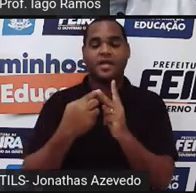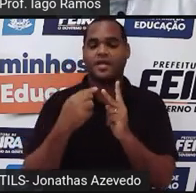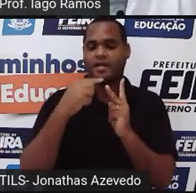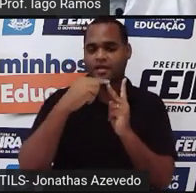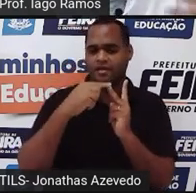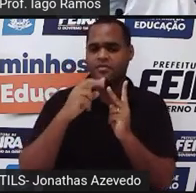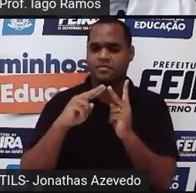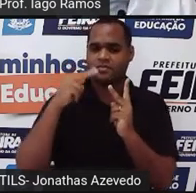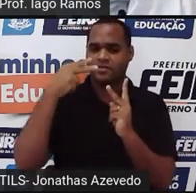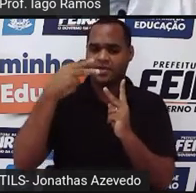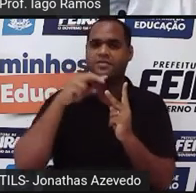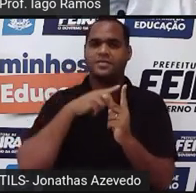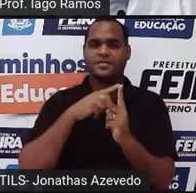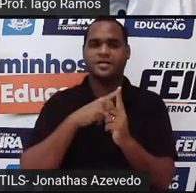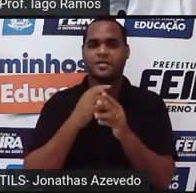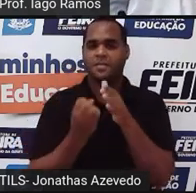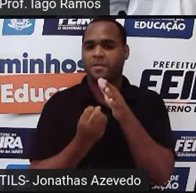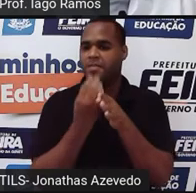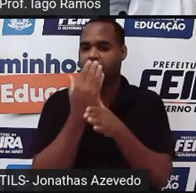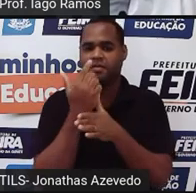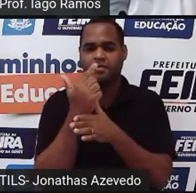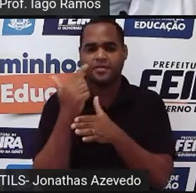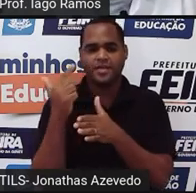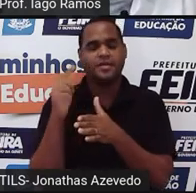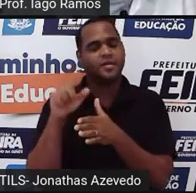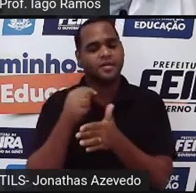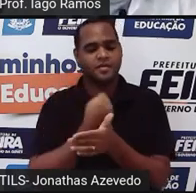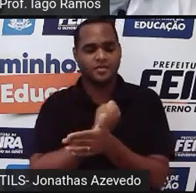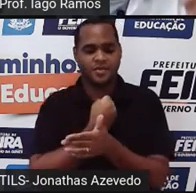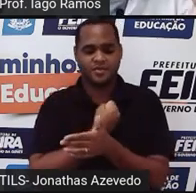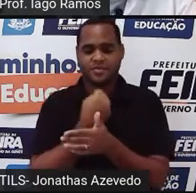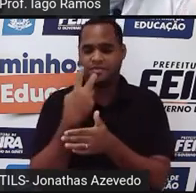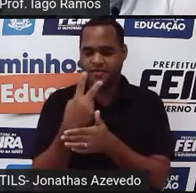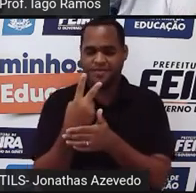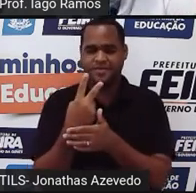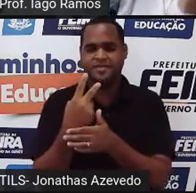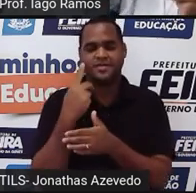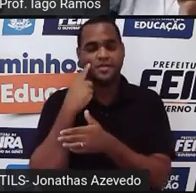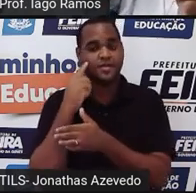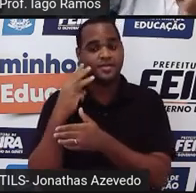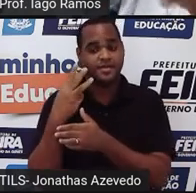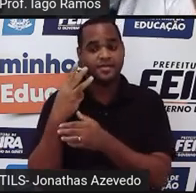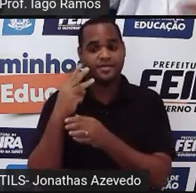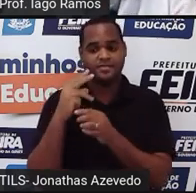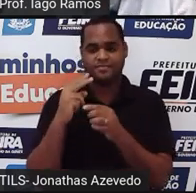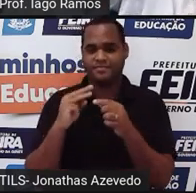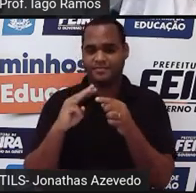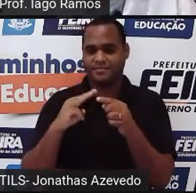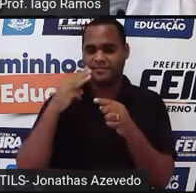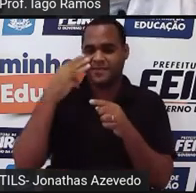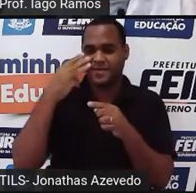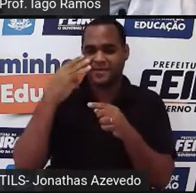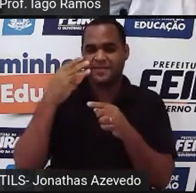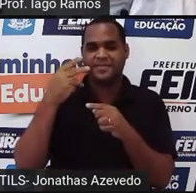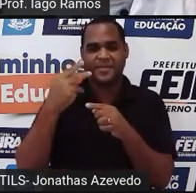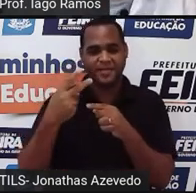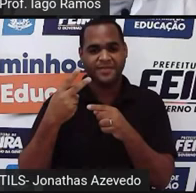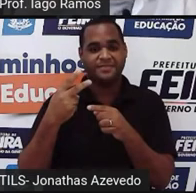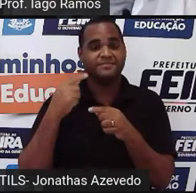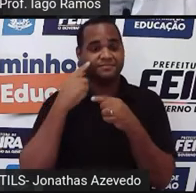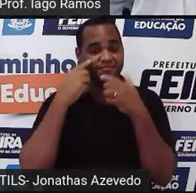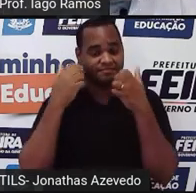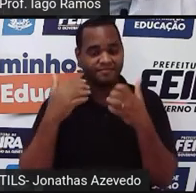raiz quadrada quando não aparece um disso é porque dois Então veja aqui três elevado a meio para ser calculado